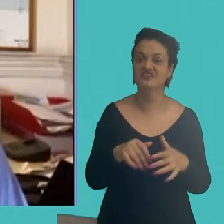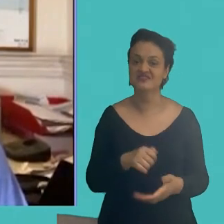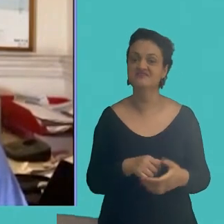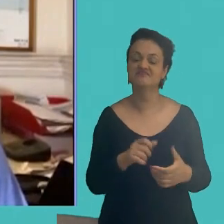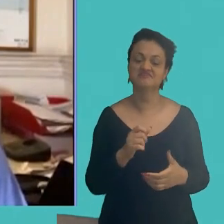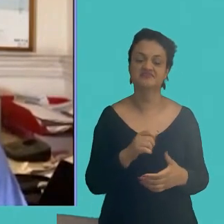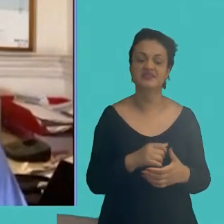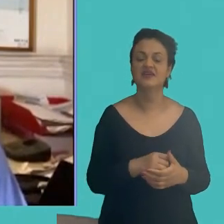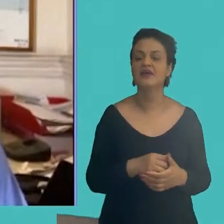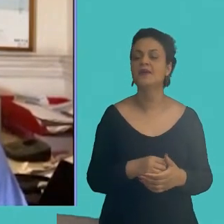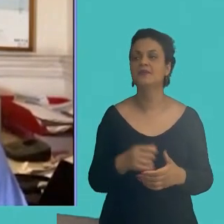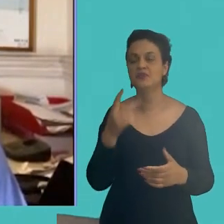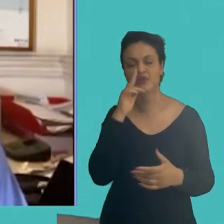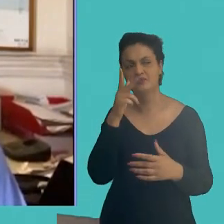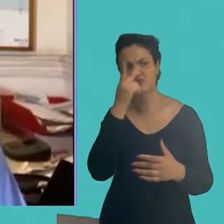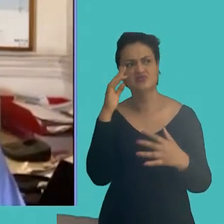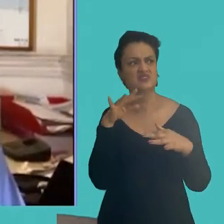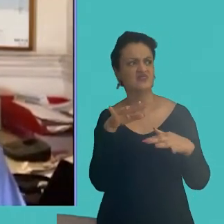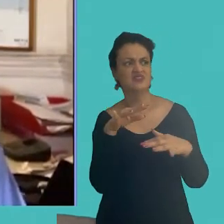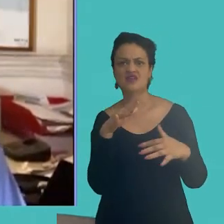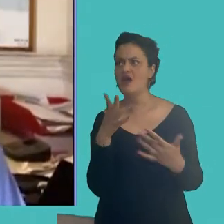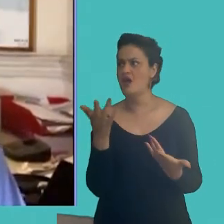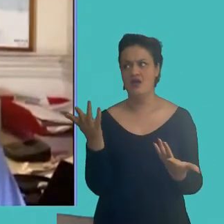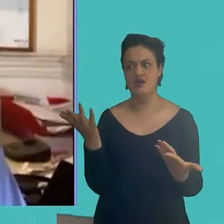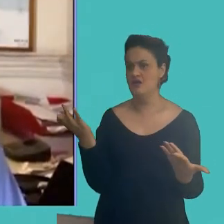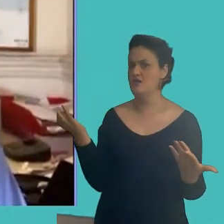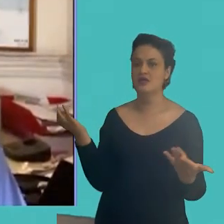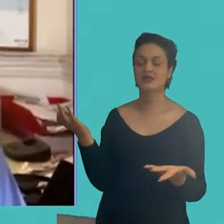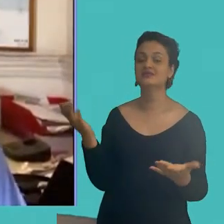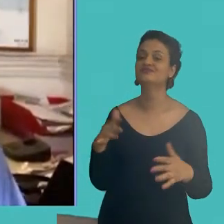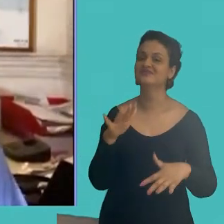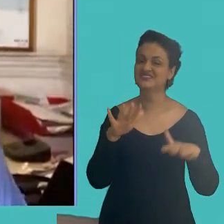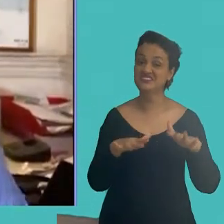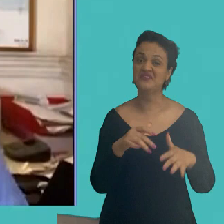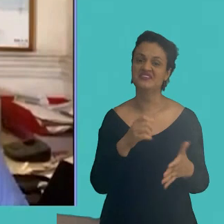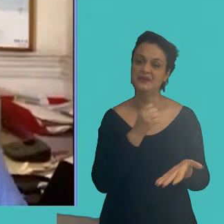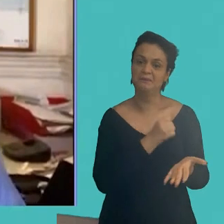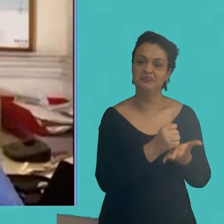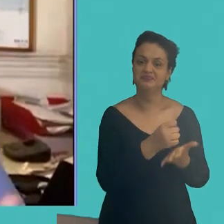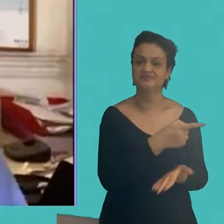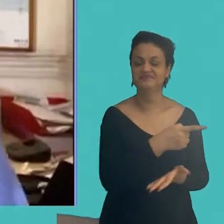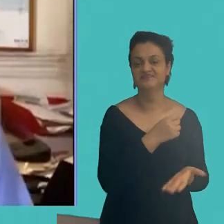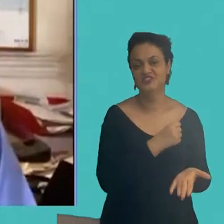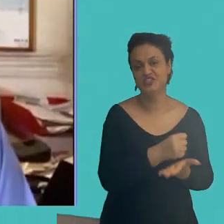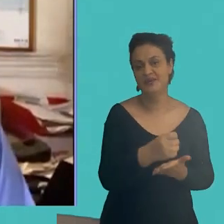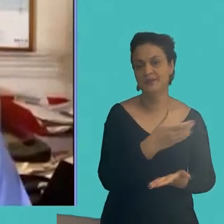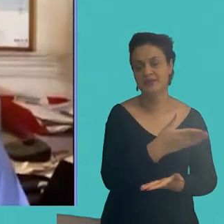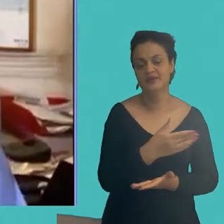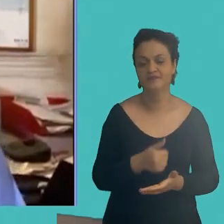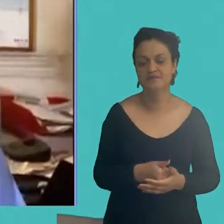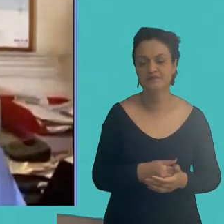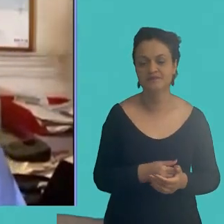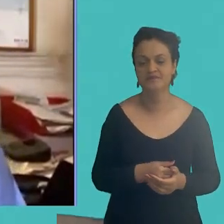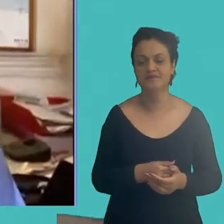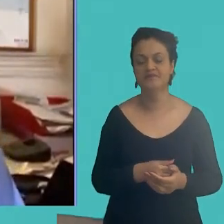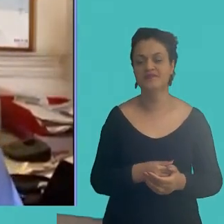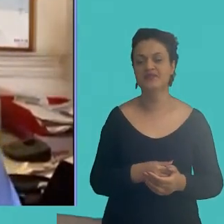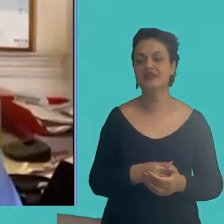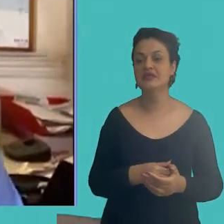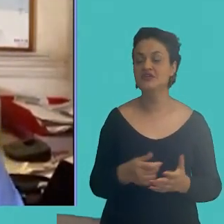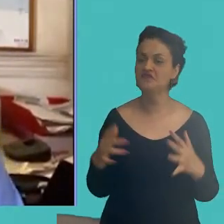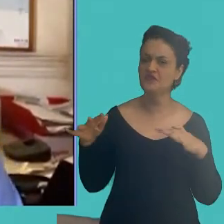importante, subjetivo por parte do eleitorado, e a imagem que acabou se fixando